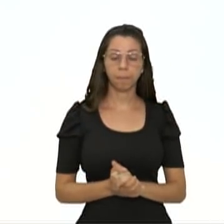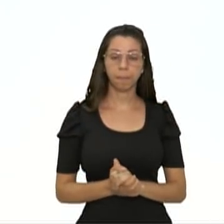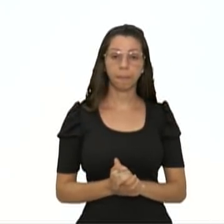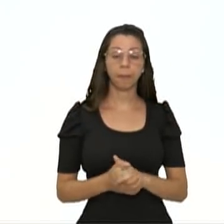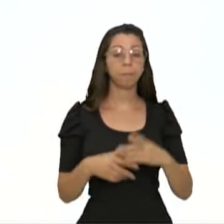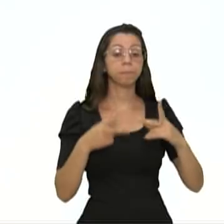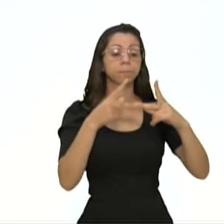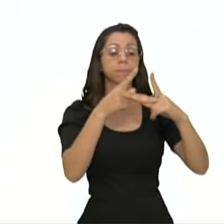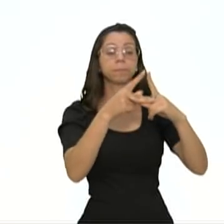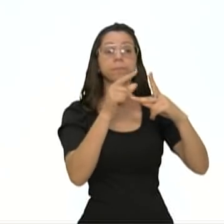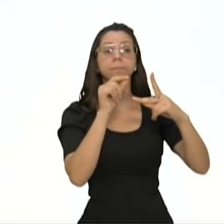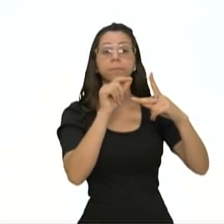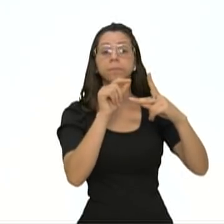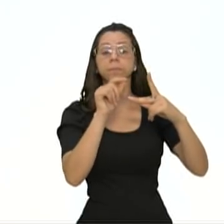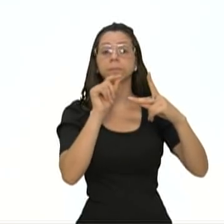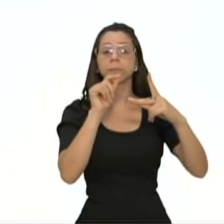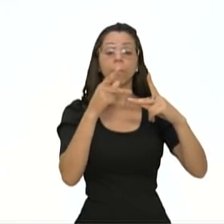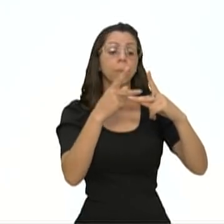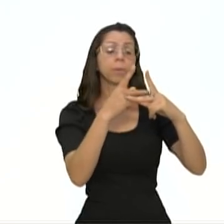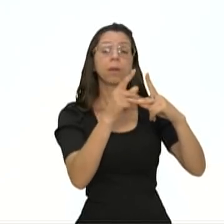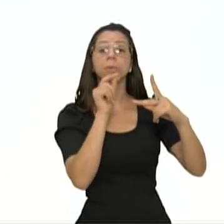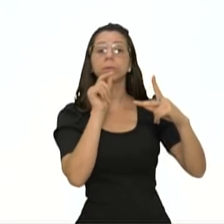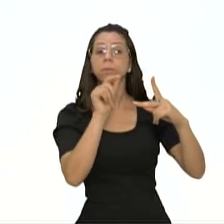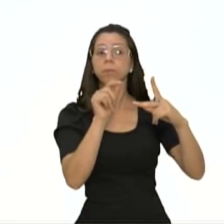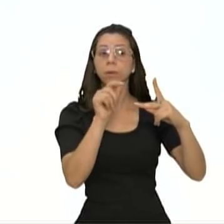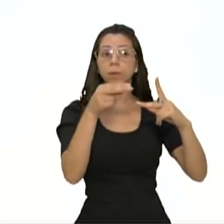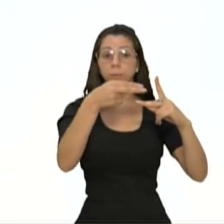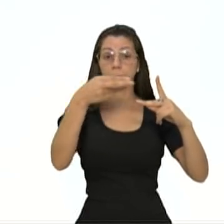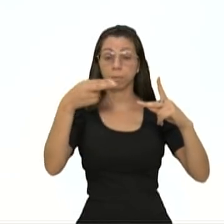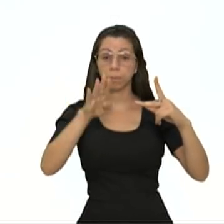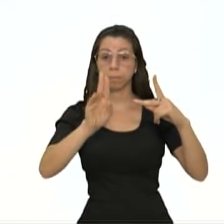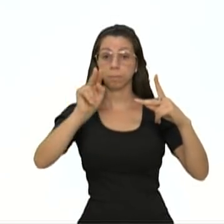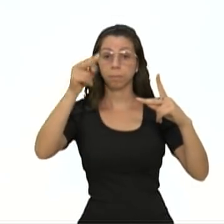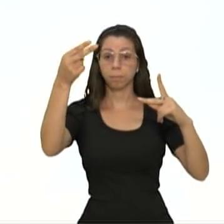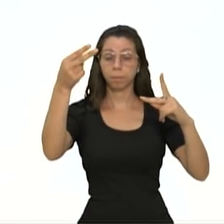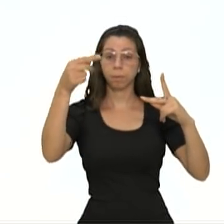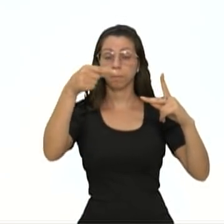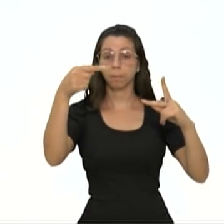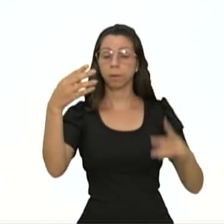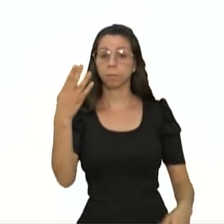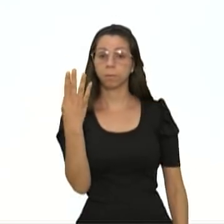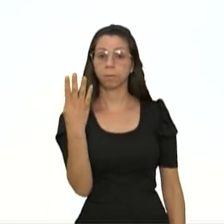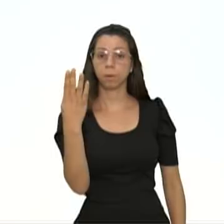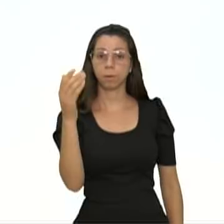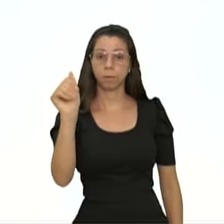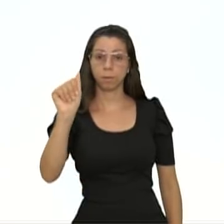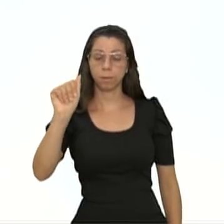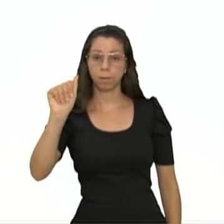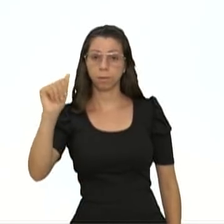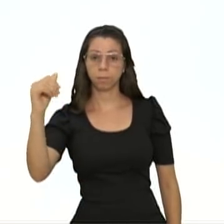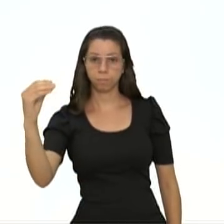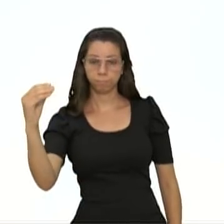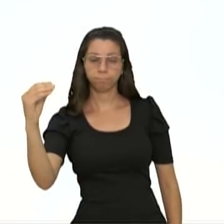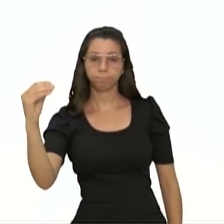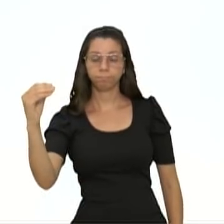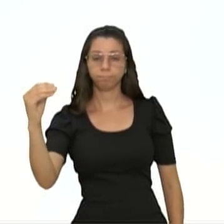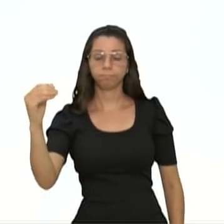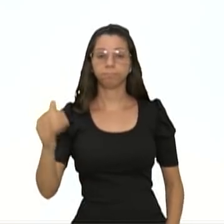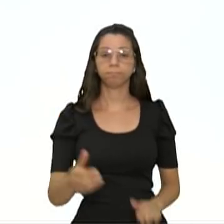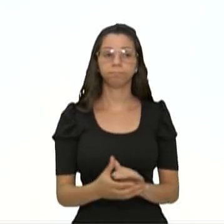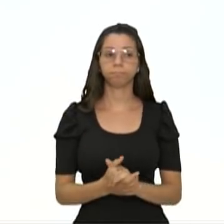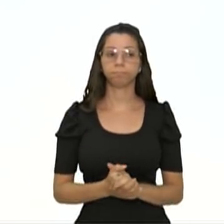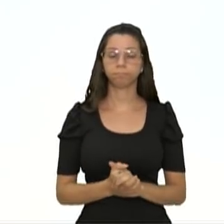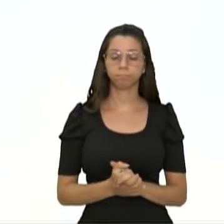Discriminante delta. O que eu tenho para o discriminante delta? B ao quadrado menos 4 vezes A vezes C. 1 ao